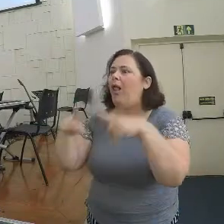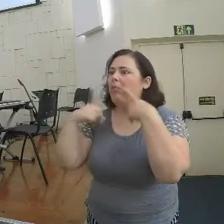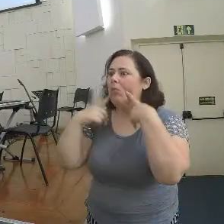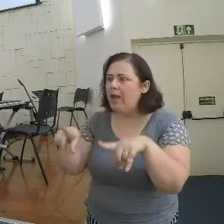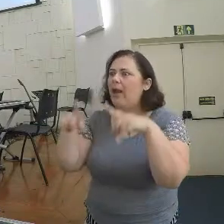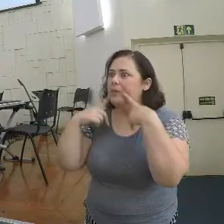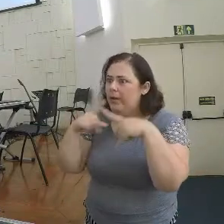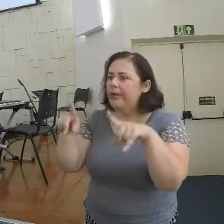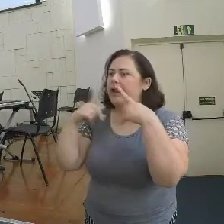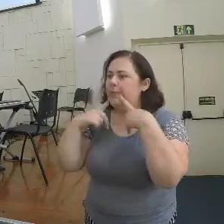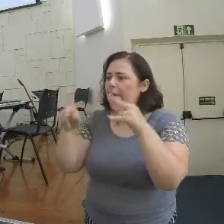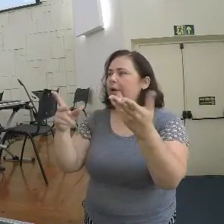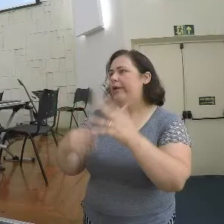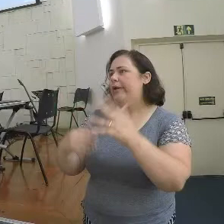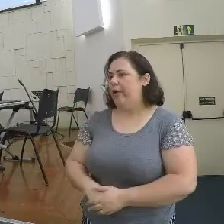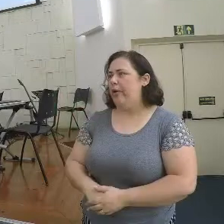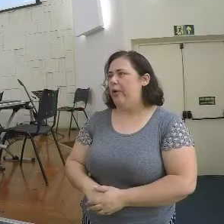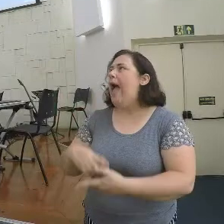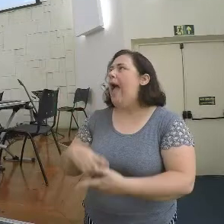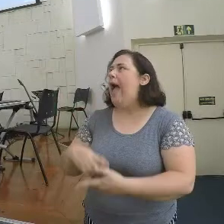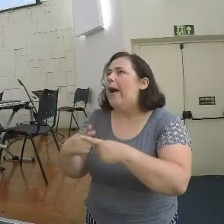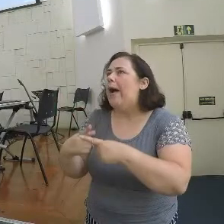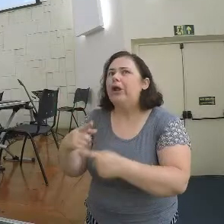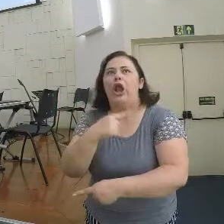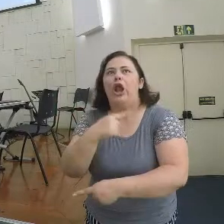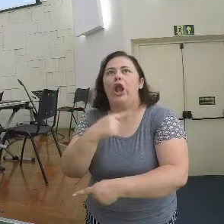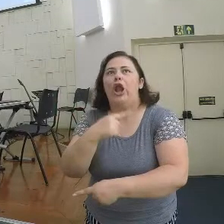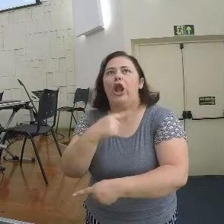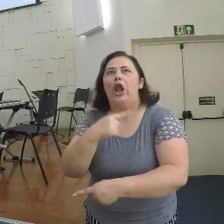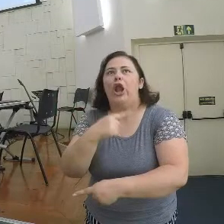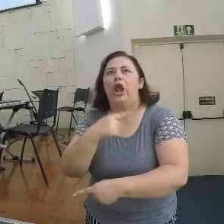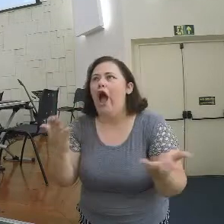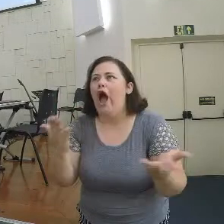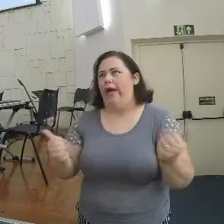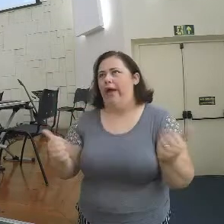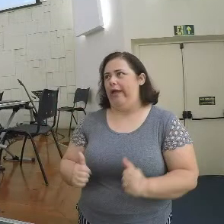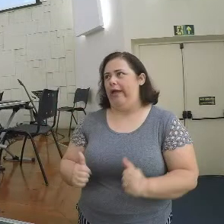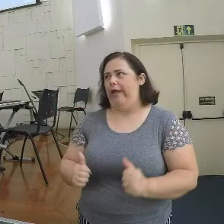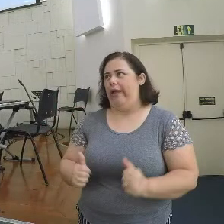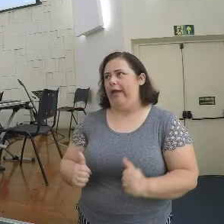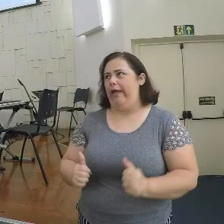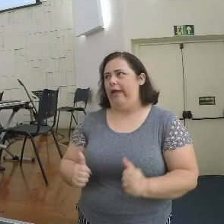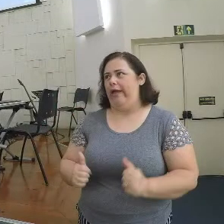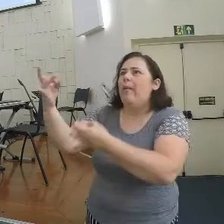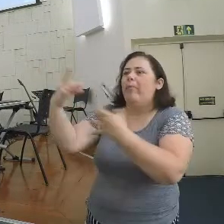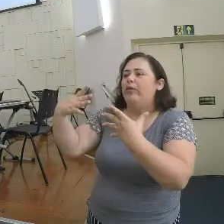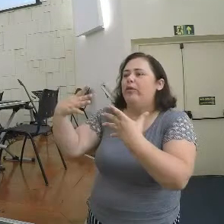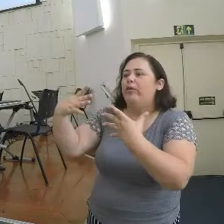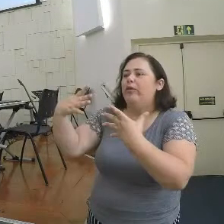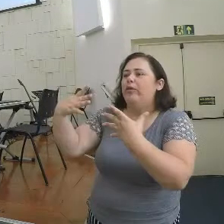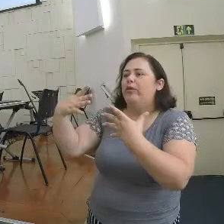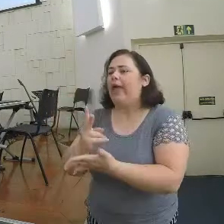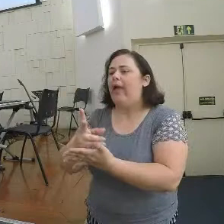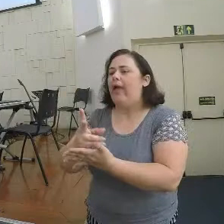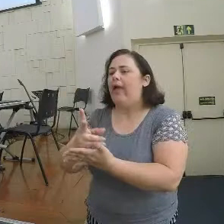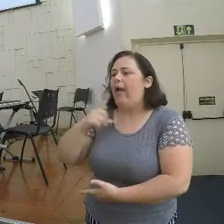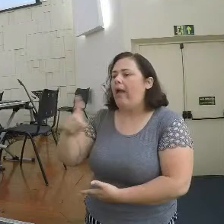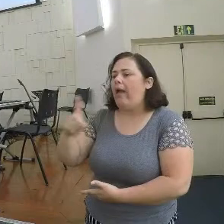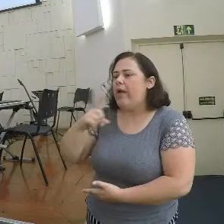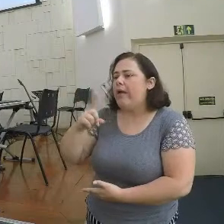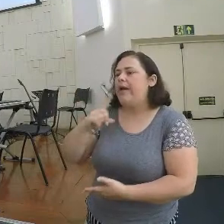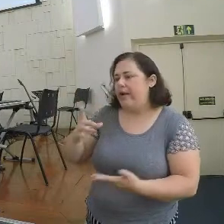vocês que são descendentes de um arameu. Vejam, irmãos, nos versos 5 e 6, quando Moisés diz: vocês